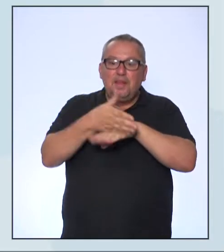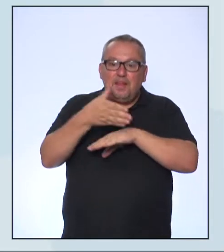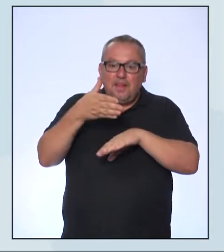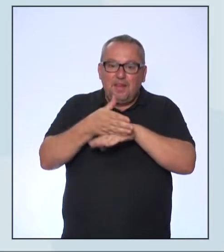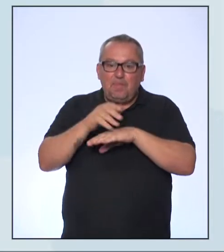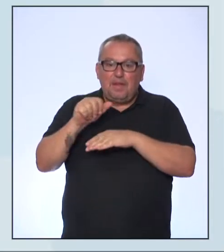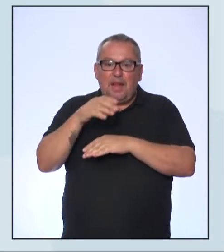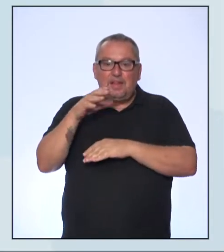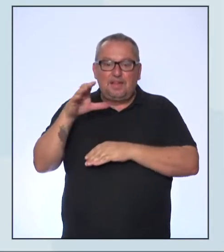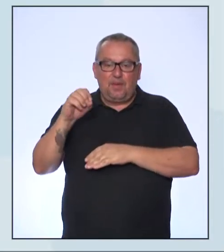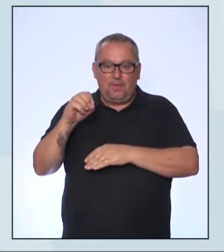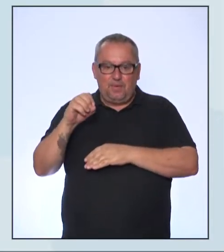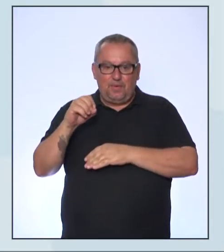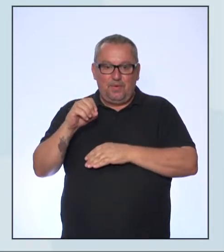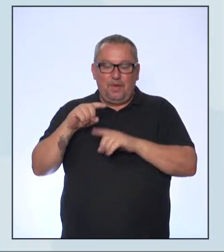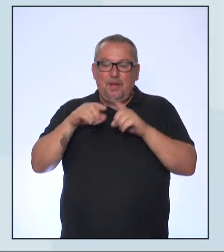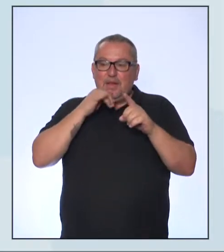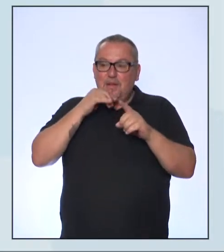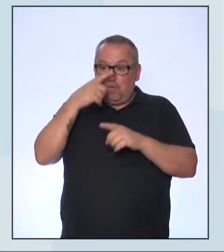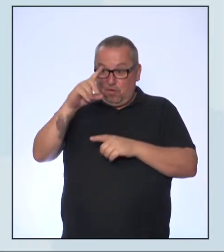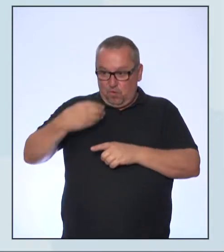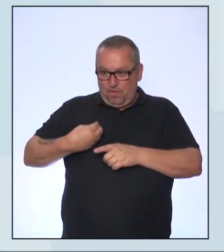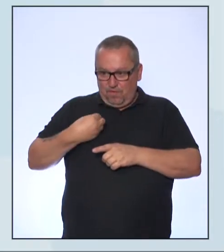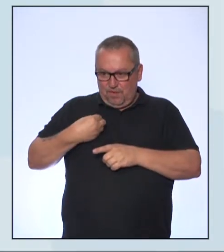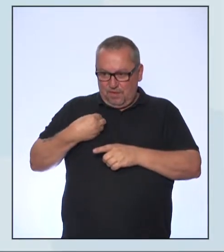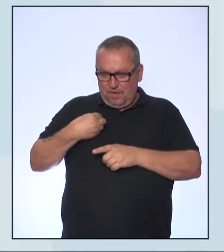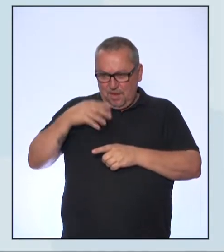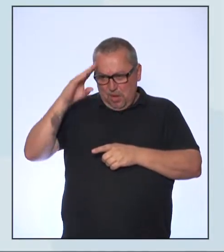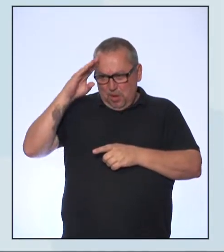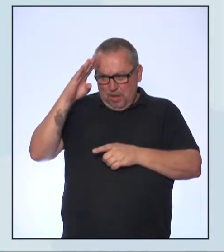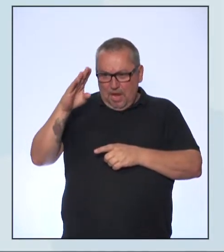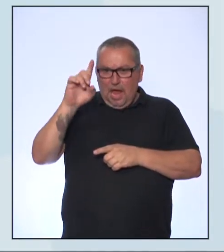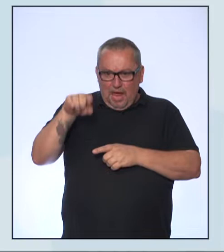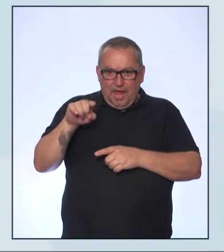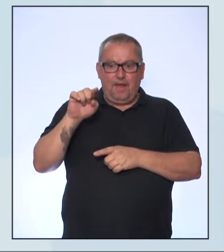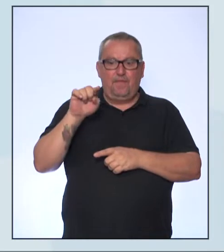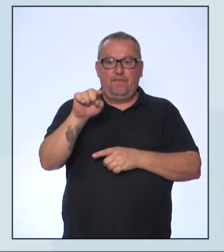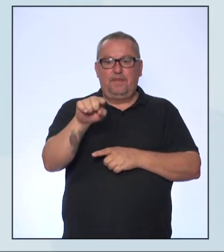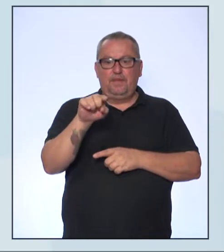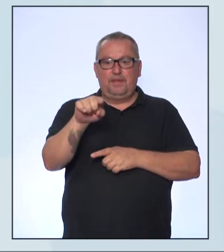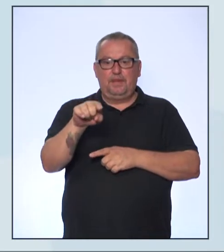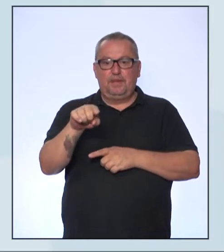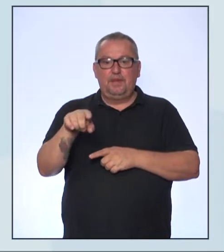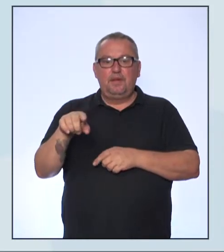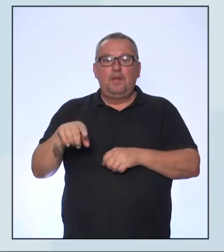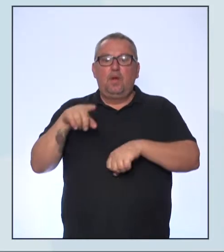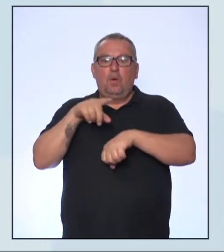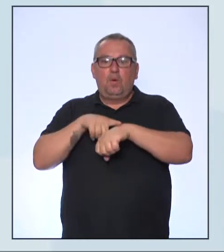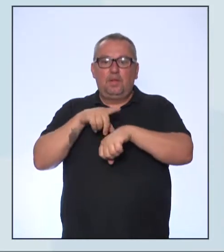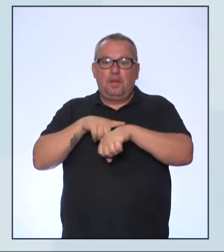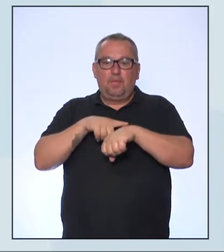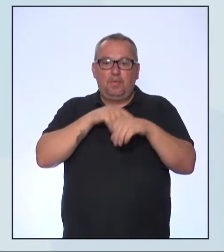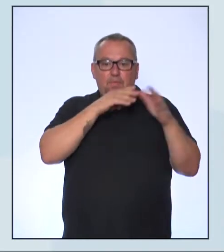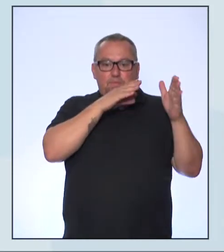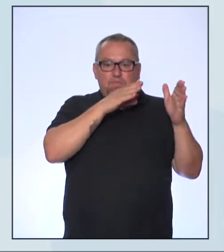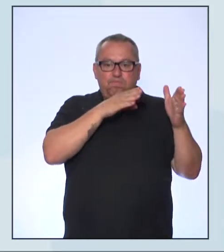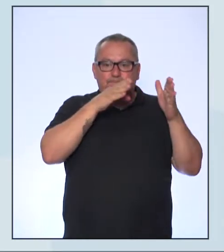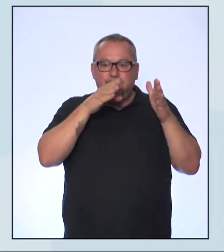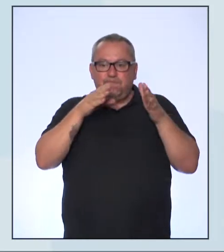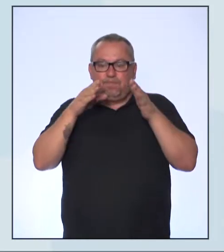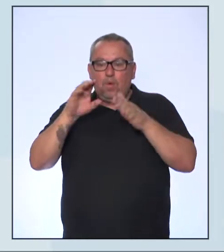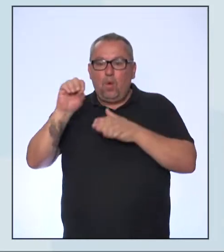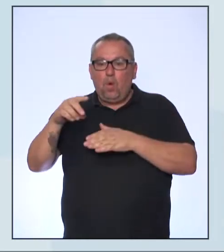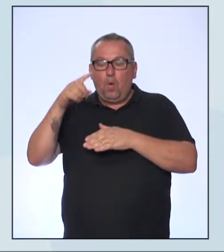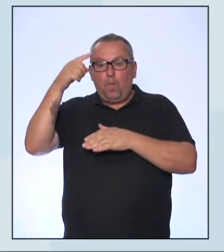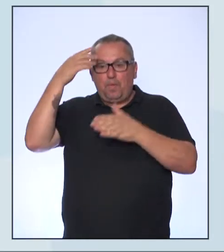da ação. No caso da história da sua vida, a personagem principal, ela é você. O tempo, ele é um tempo cronológico ou um tempo psicológico? É